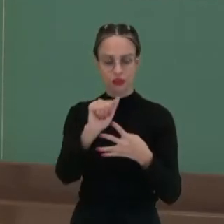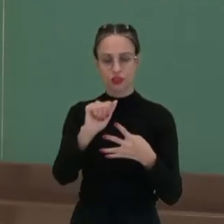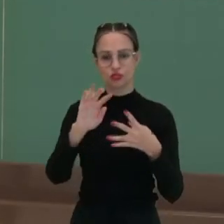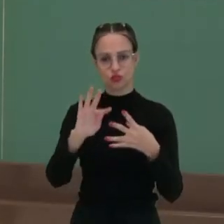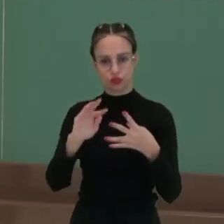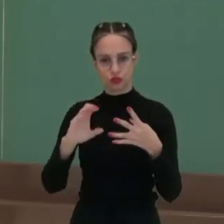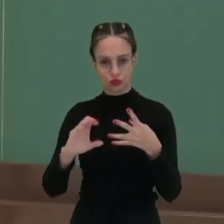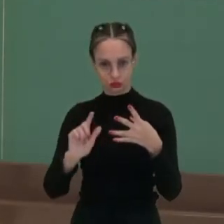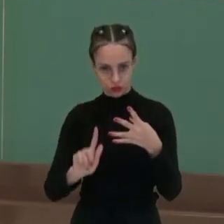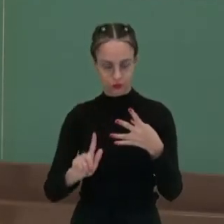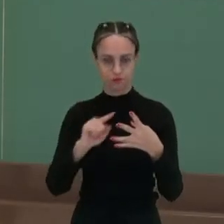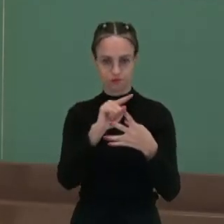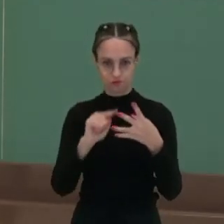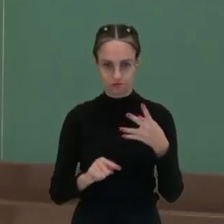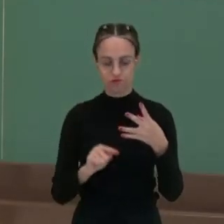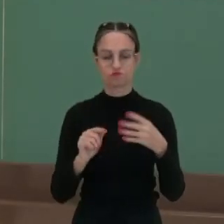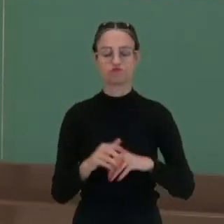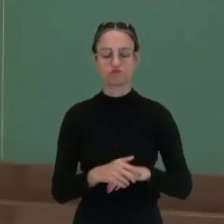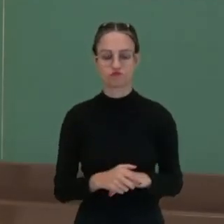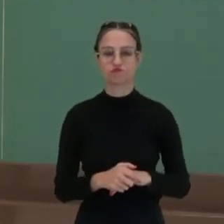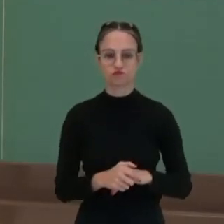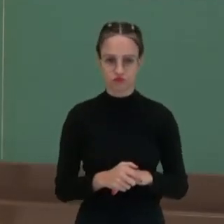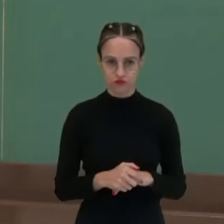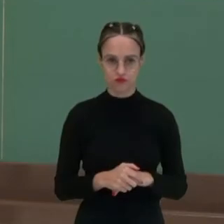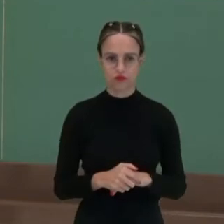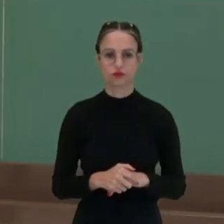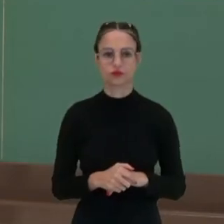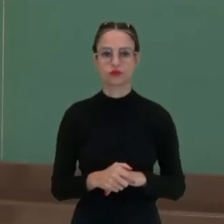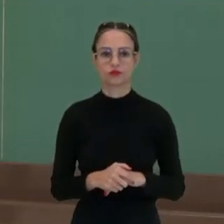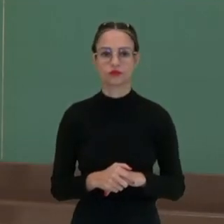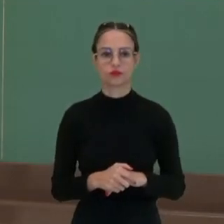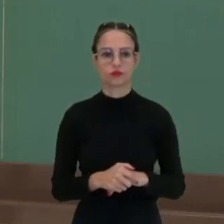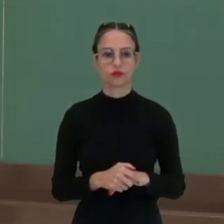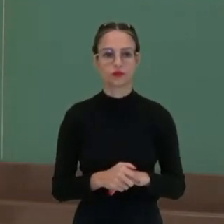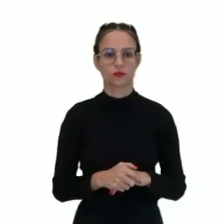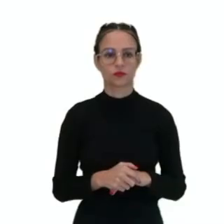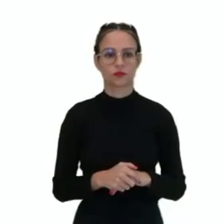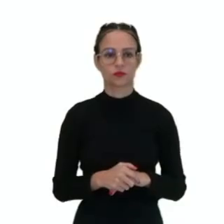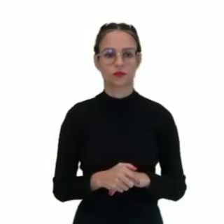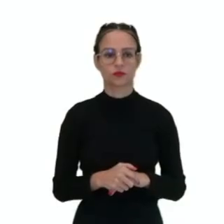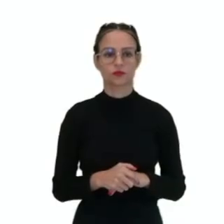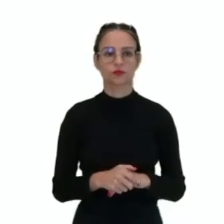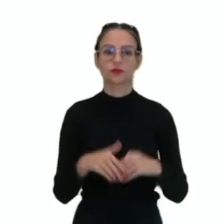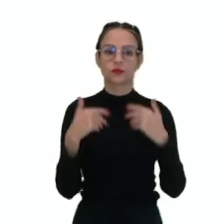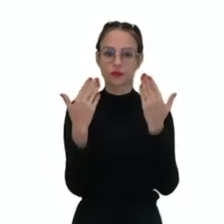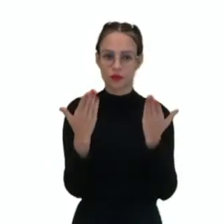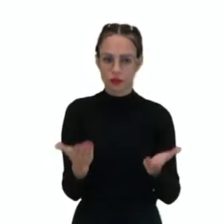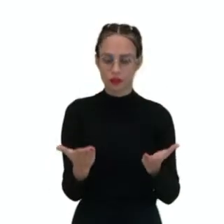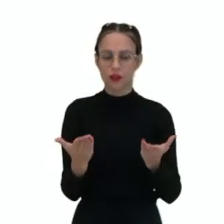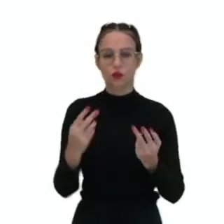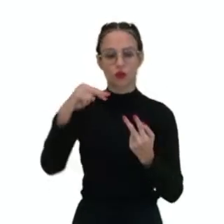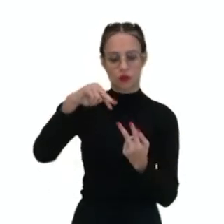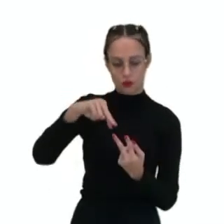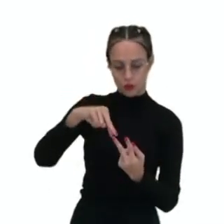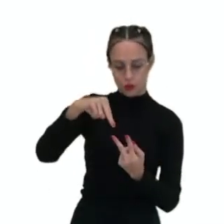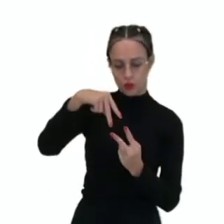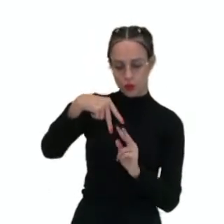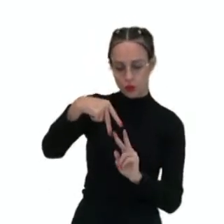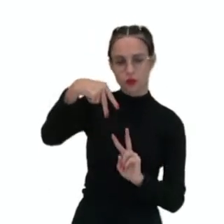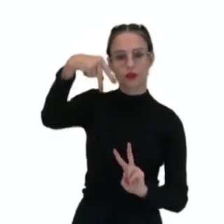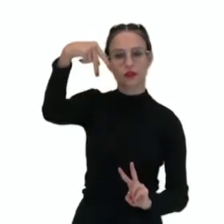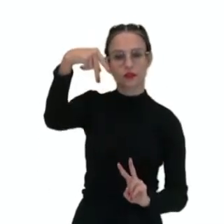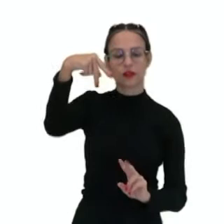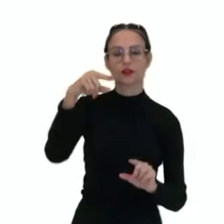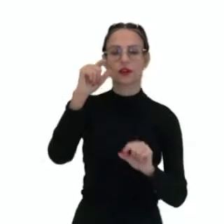gente acabou de conhecer: adenina, timina, citosina e a guanina. Então, o DNA, pessoal, ele